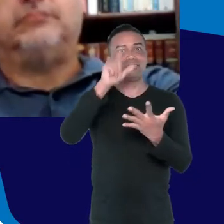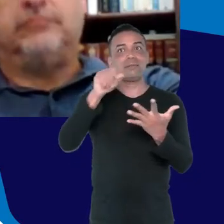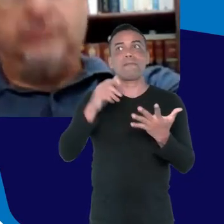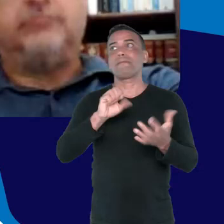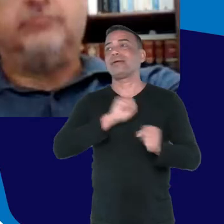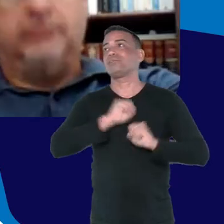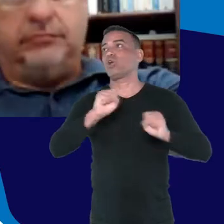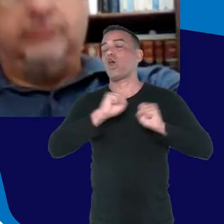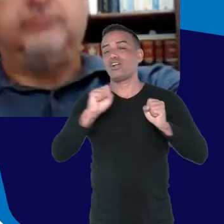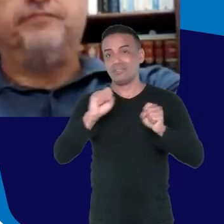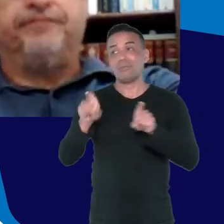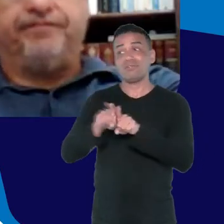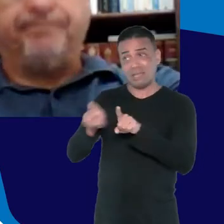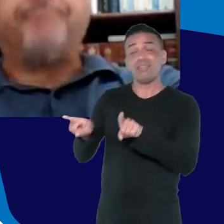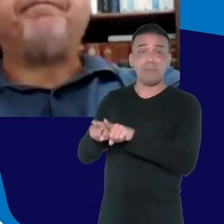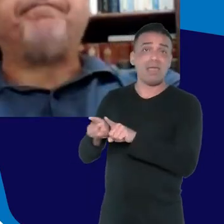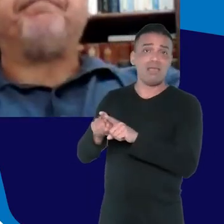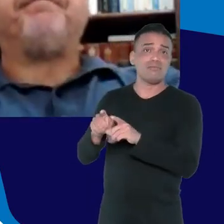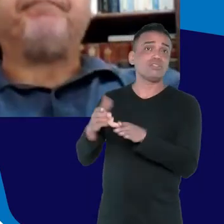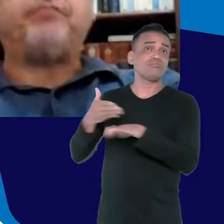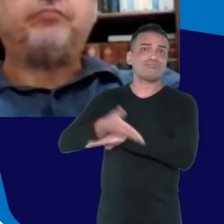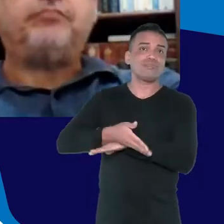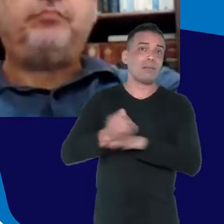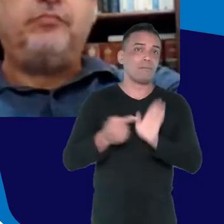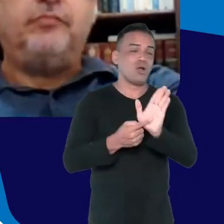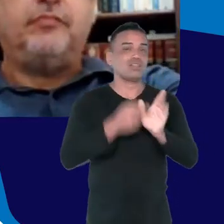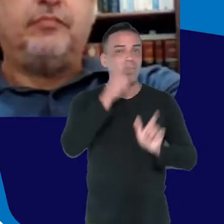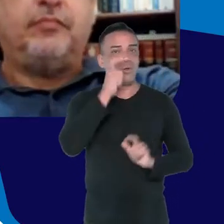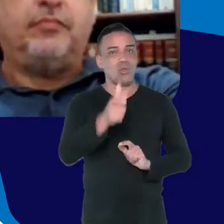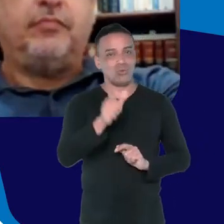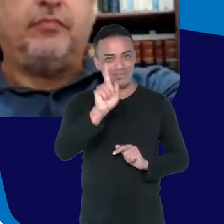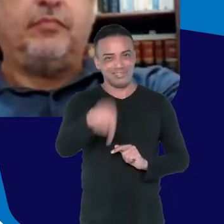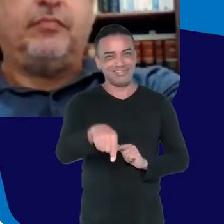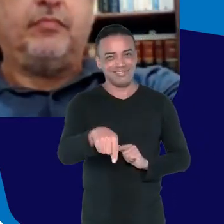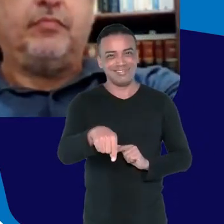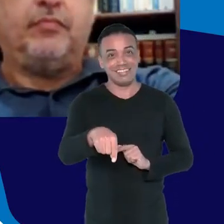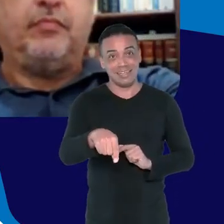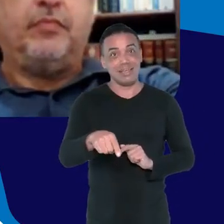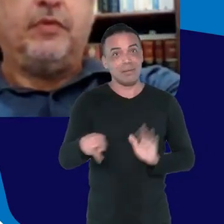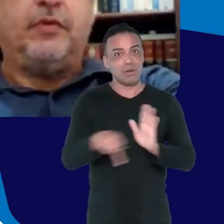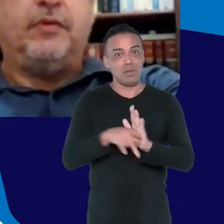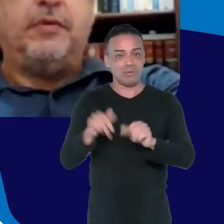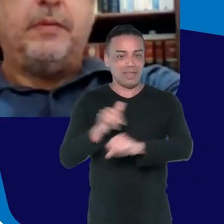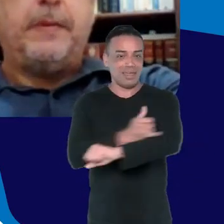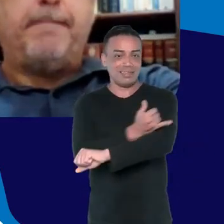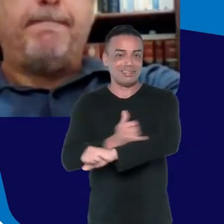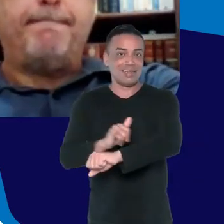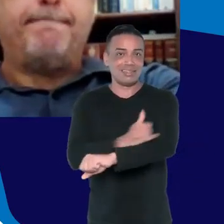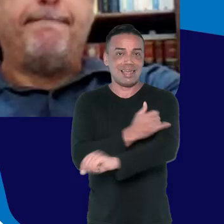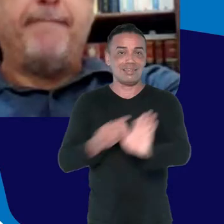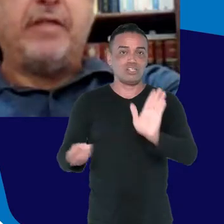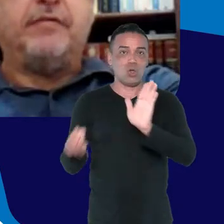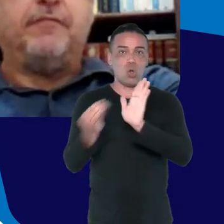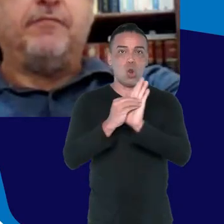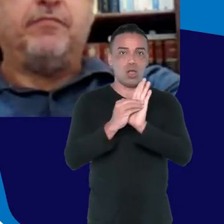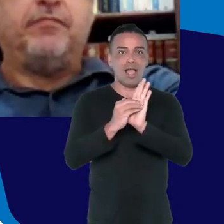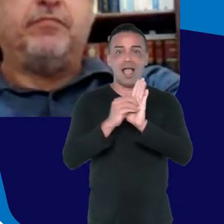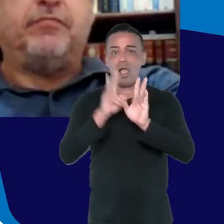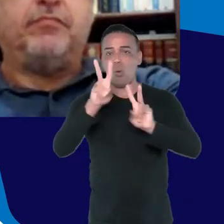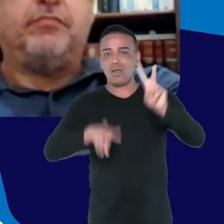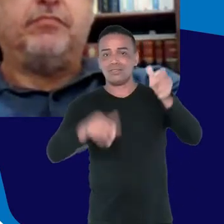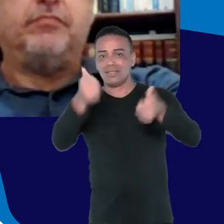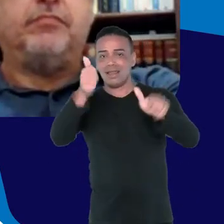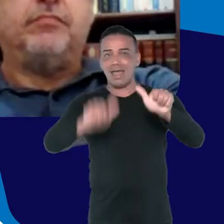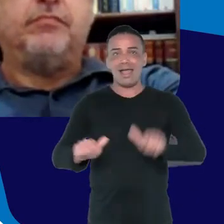se debruce sobre eles, né? Porque é muito curioso mesmo a sua estratégia de trazer algumas